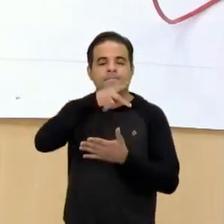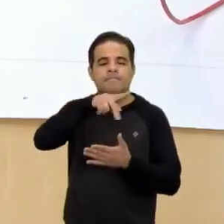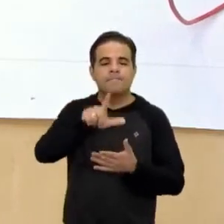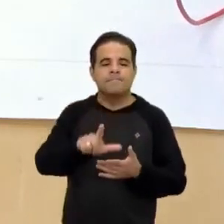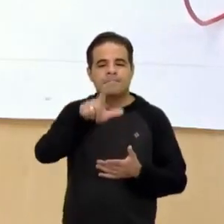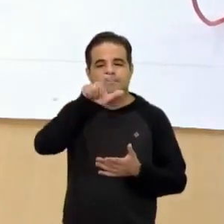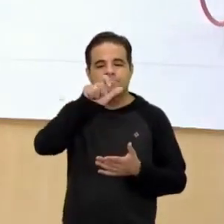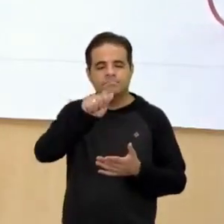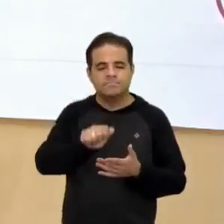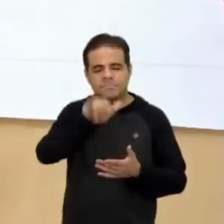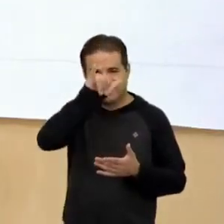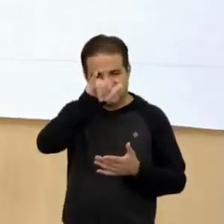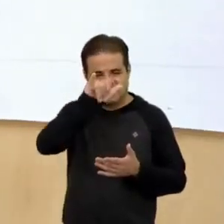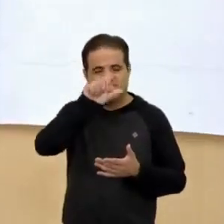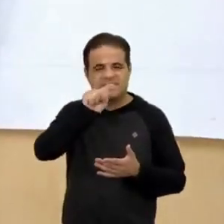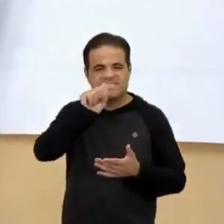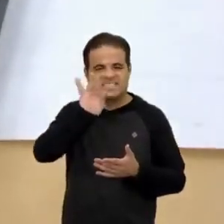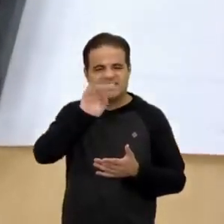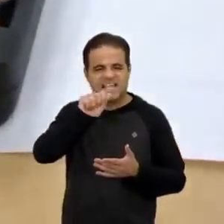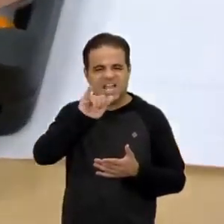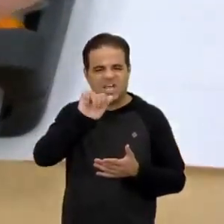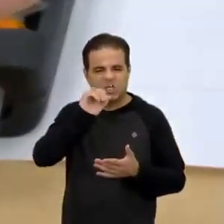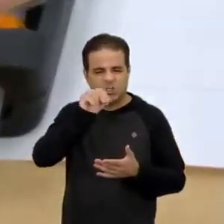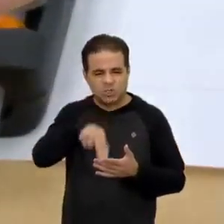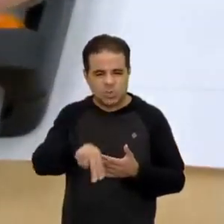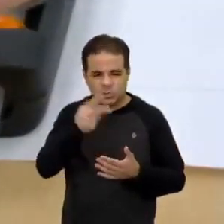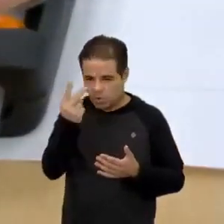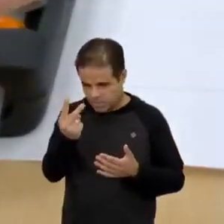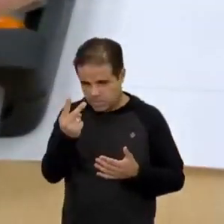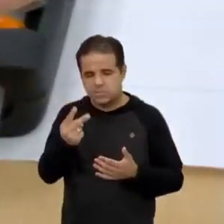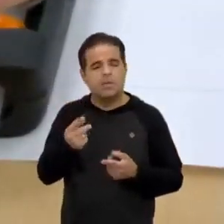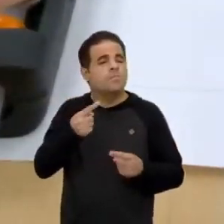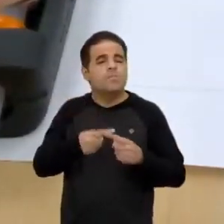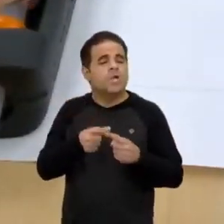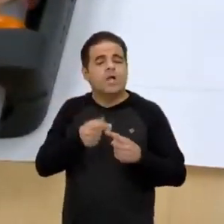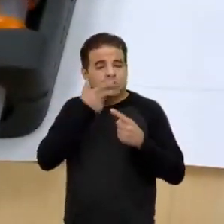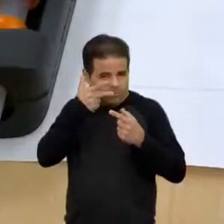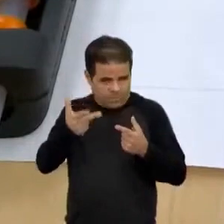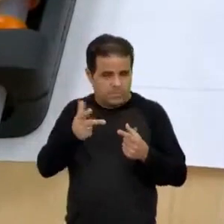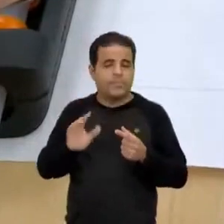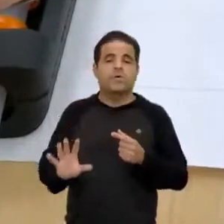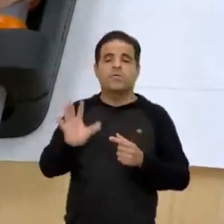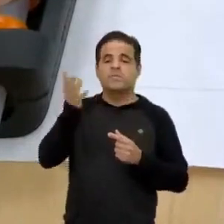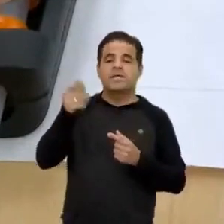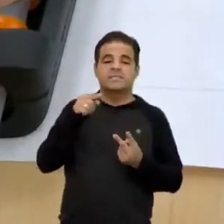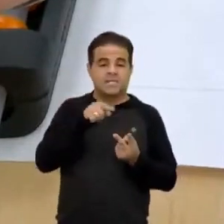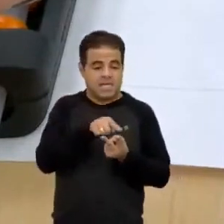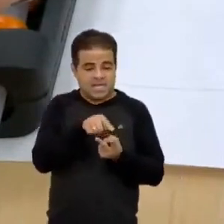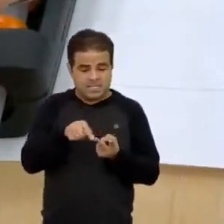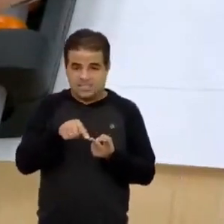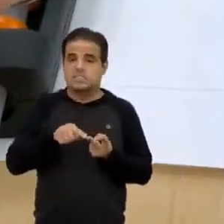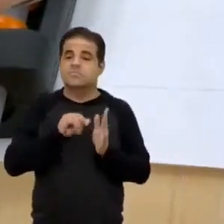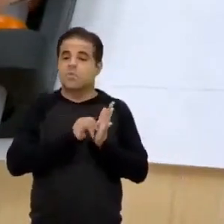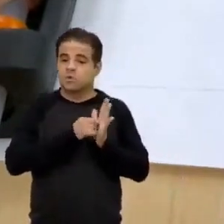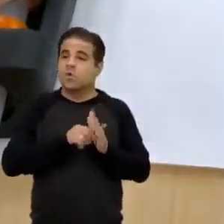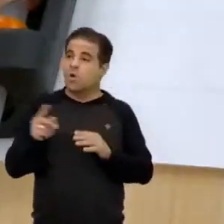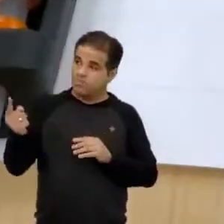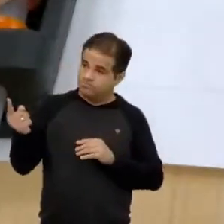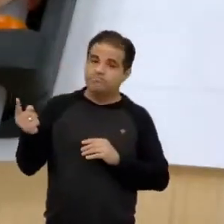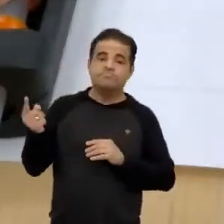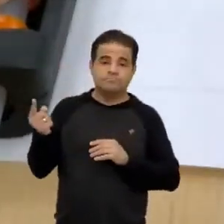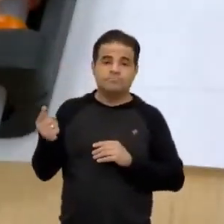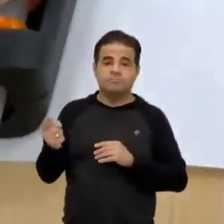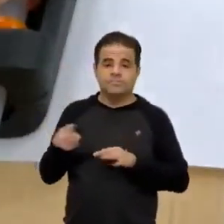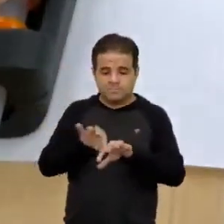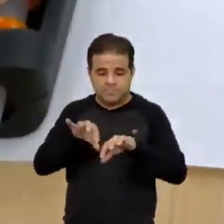2, né? E por que eu tô sendo um pouco mais específica? Porque o que acontece? Esses motorzinhos, né, é que eles